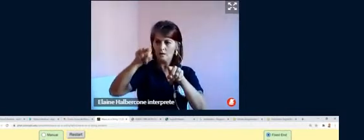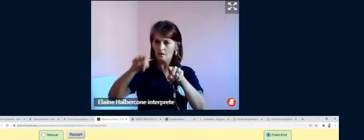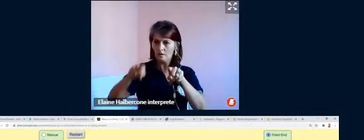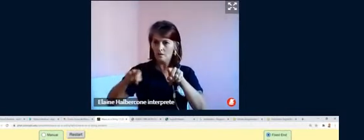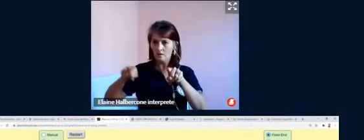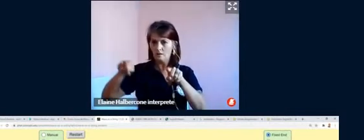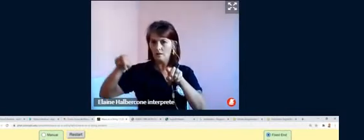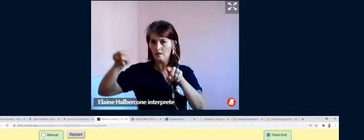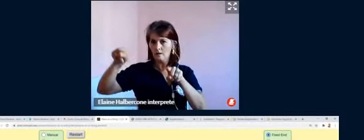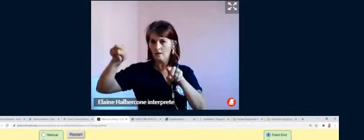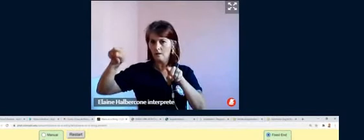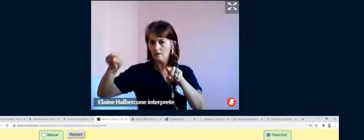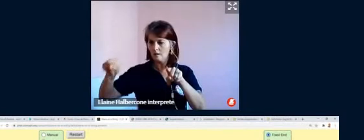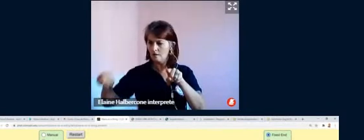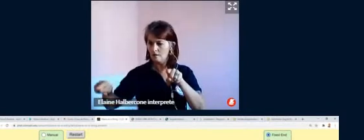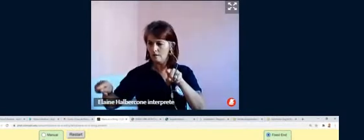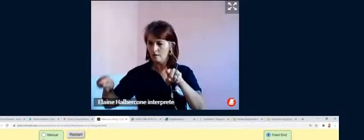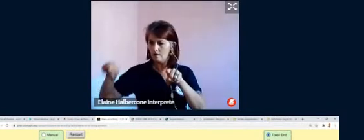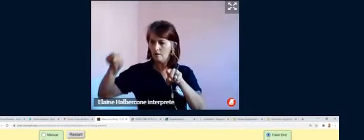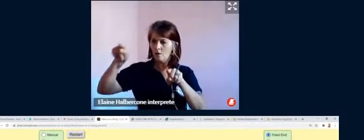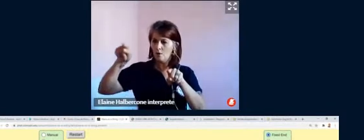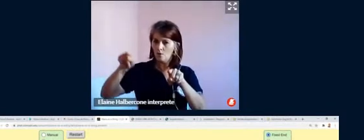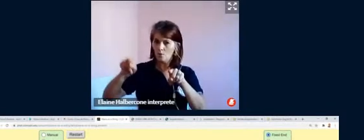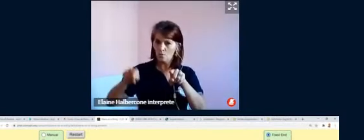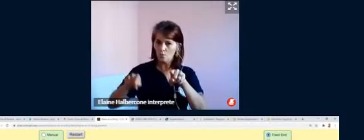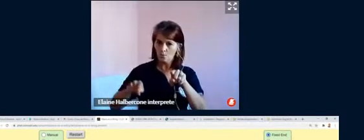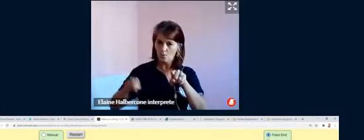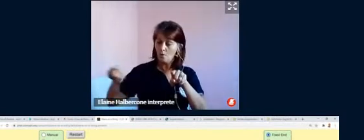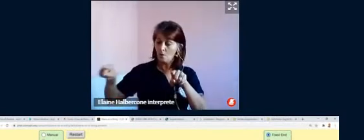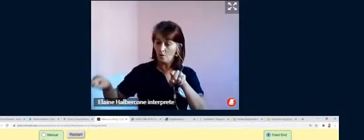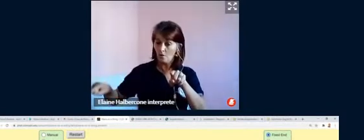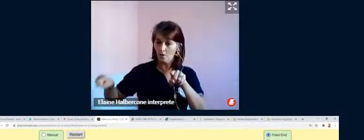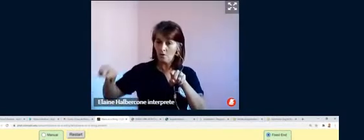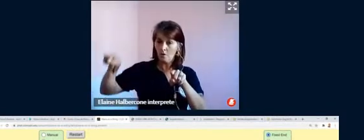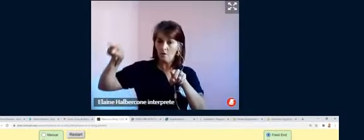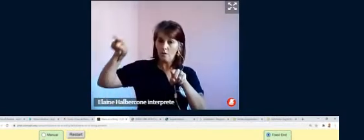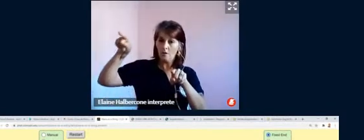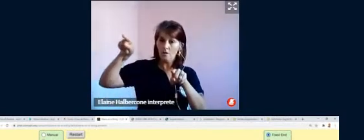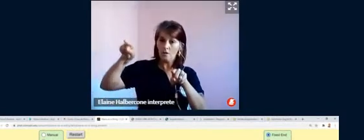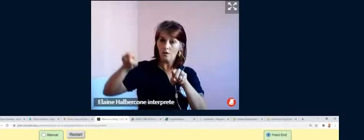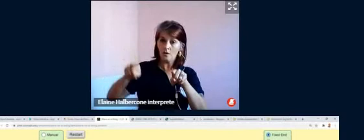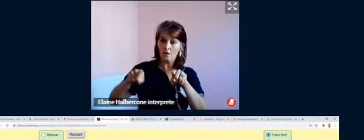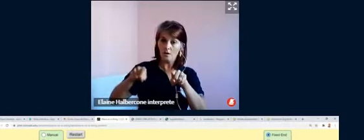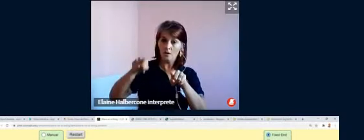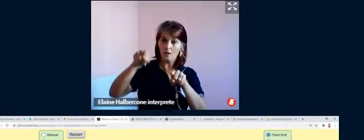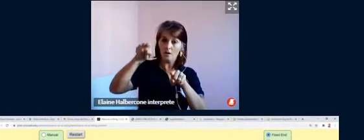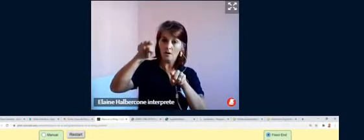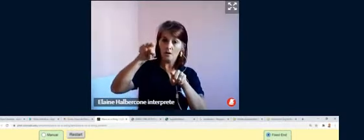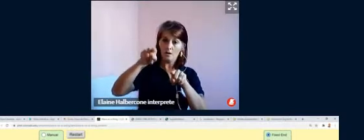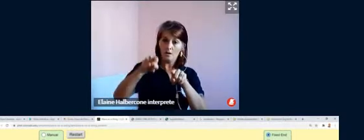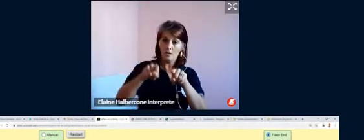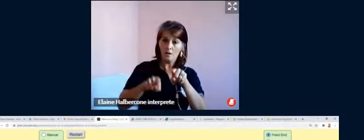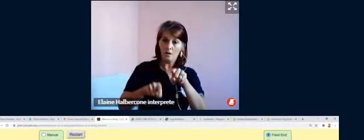vai descer. Ele não sai do lugar. Em nenhum momento ele sai do lugar. Ele apenas sobe